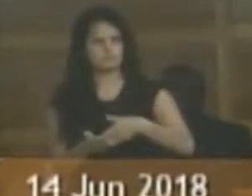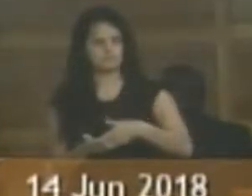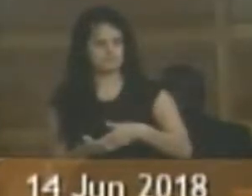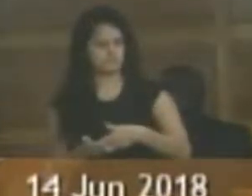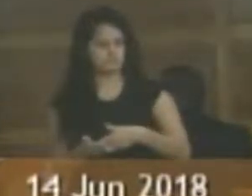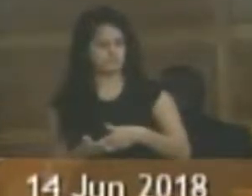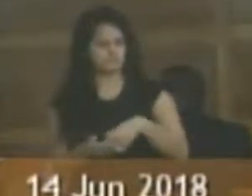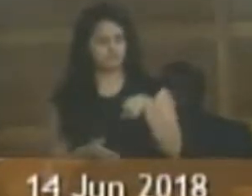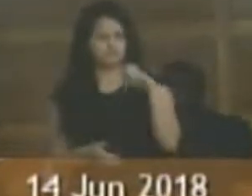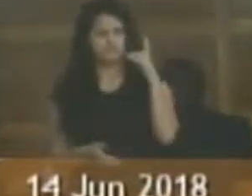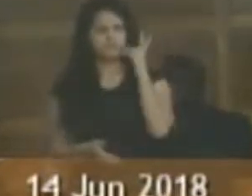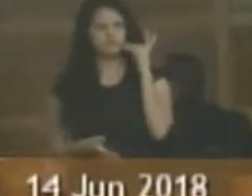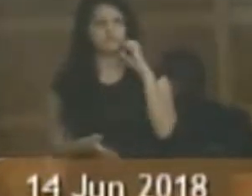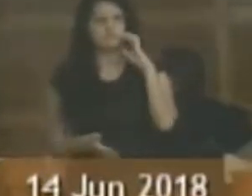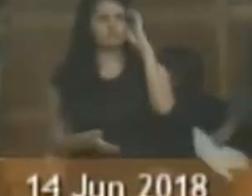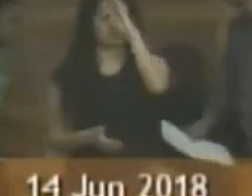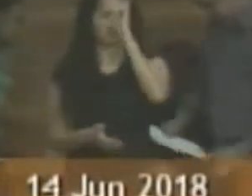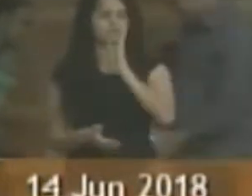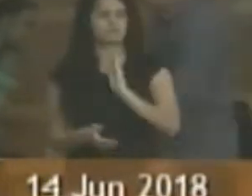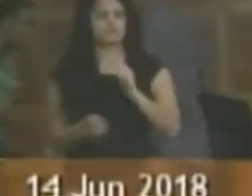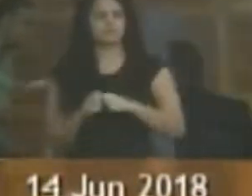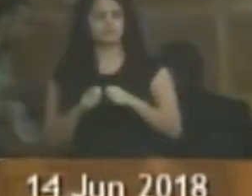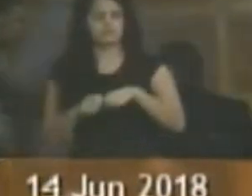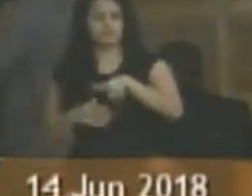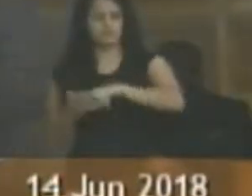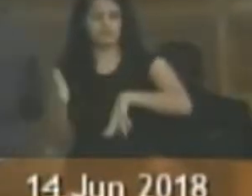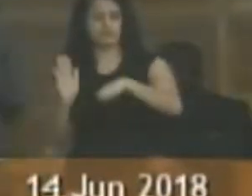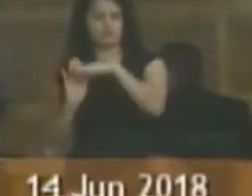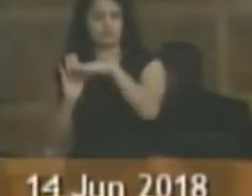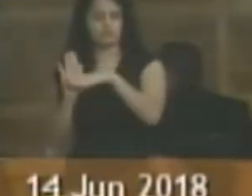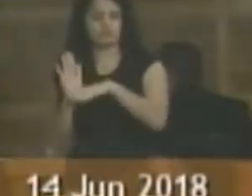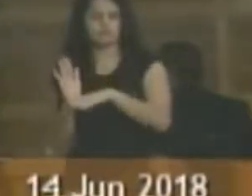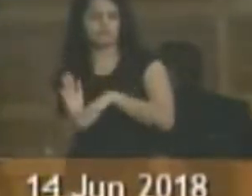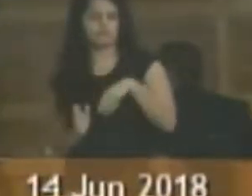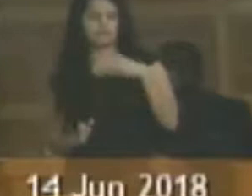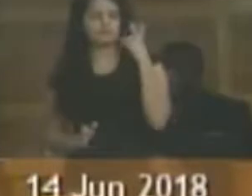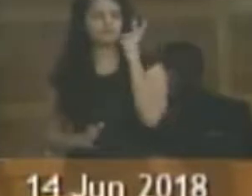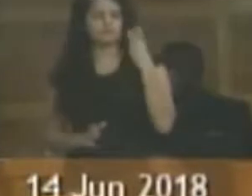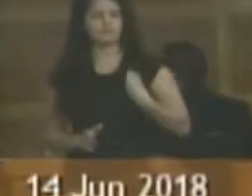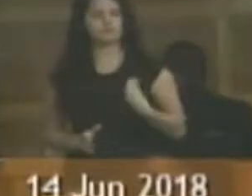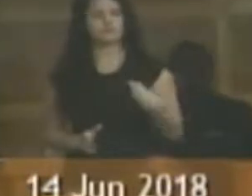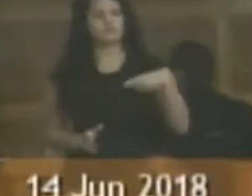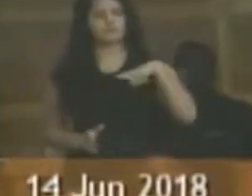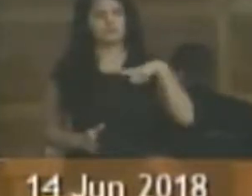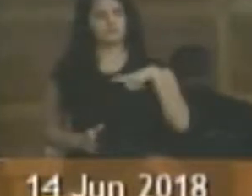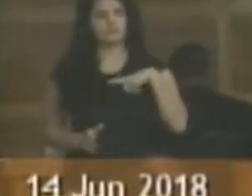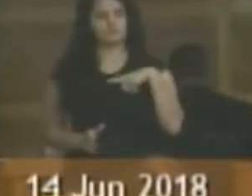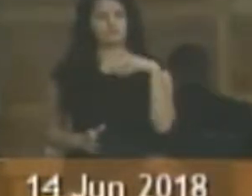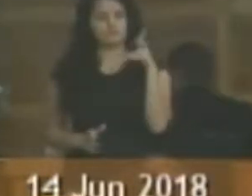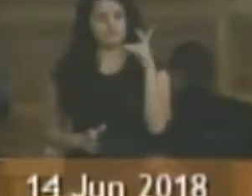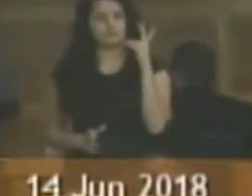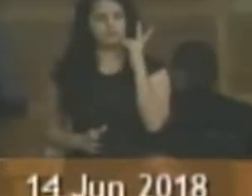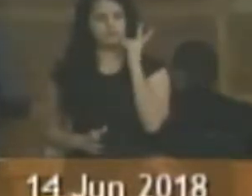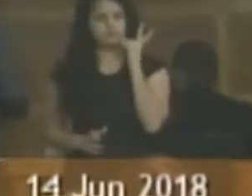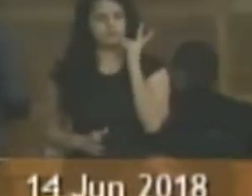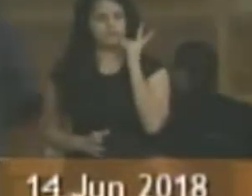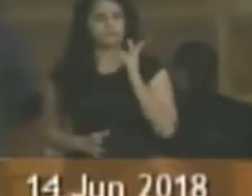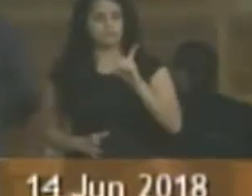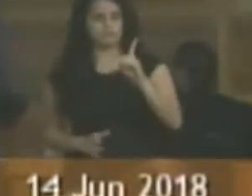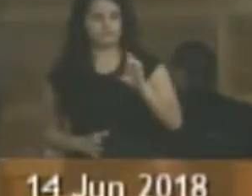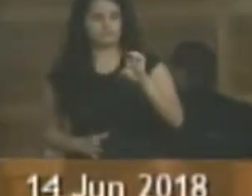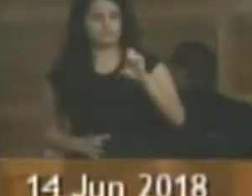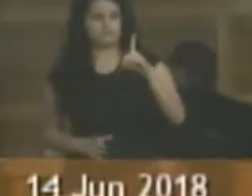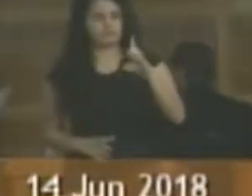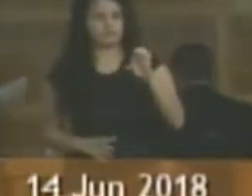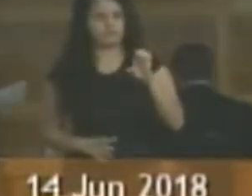hoc, vereadora Tite Brasil, que procedesse à leitura da lista de presença, constando os seguintes vereadores: André Porto